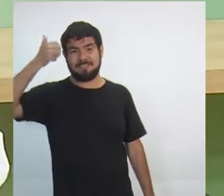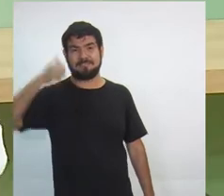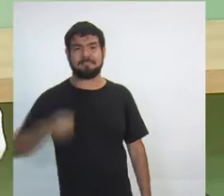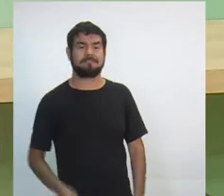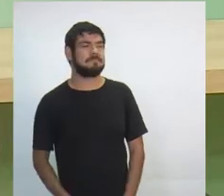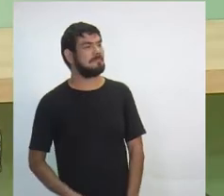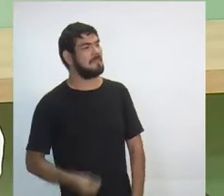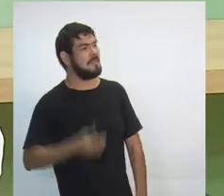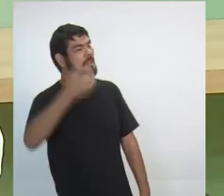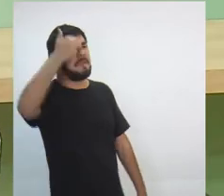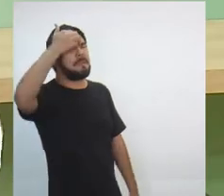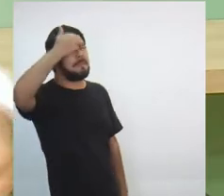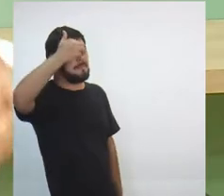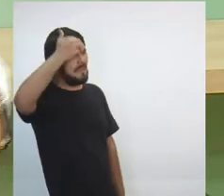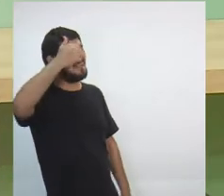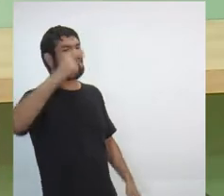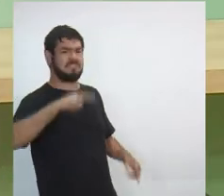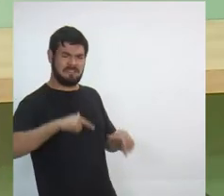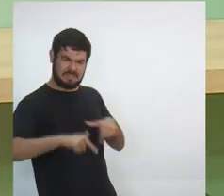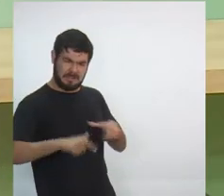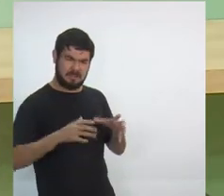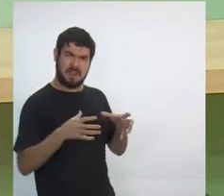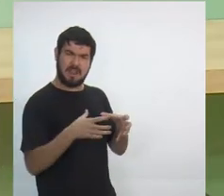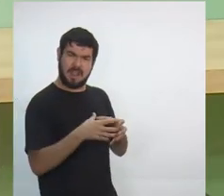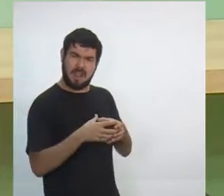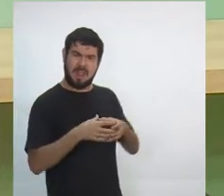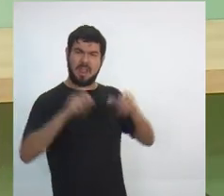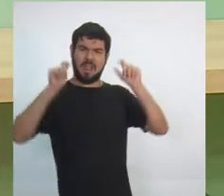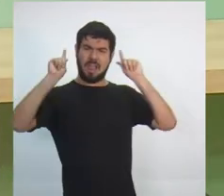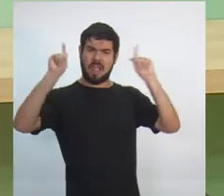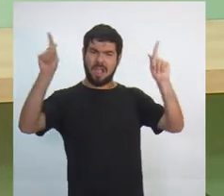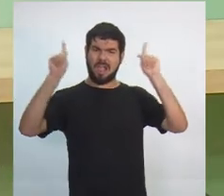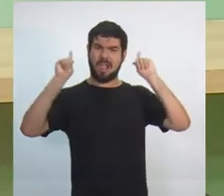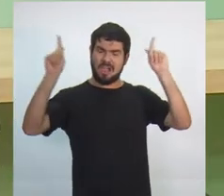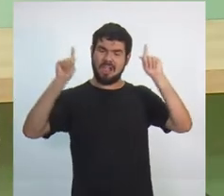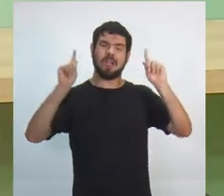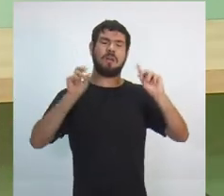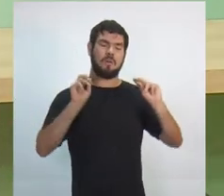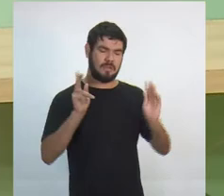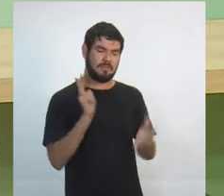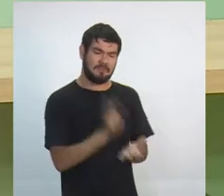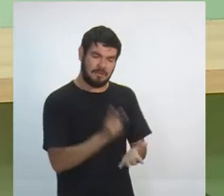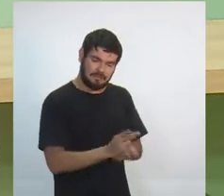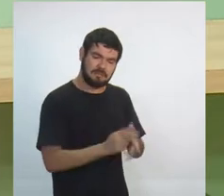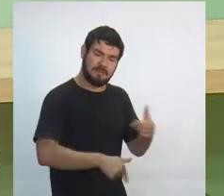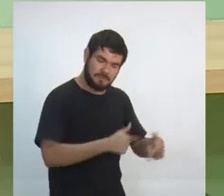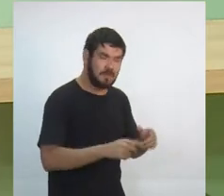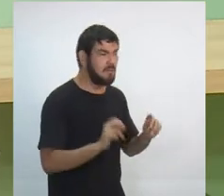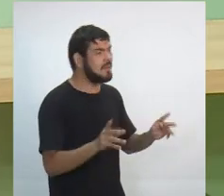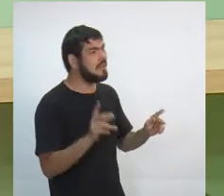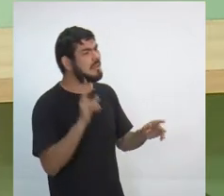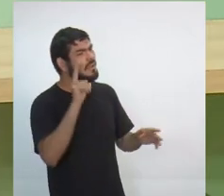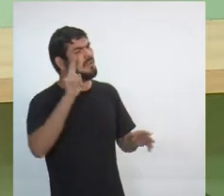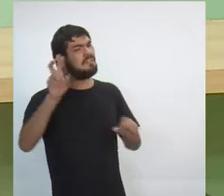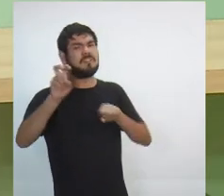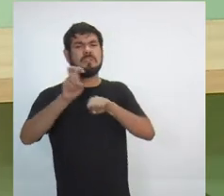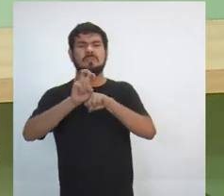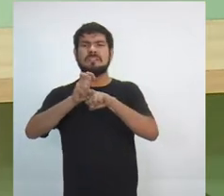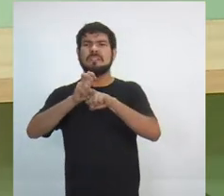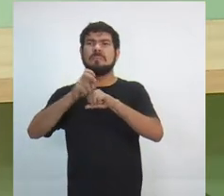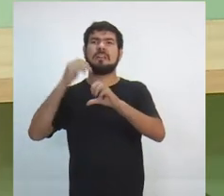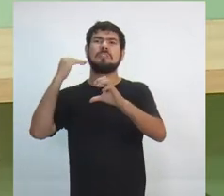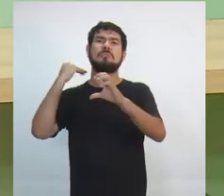Berg, você é um sindicalista, trabalha para a manutenção de empregos. Está tramitando na Assembleia uma mensagem do